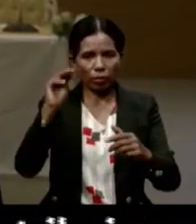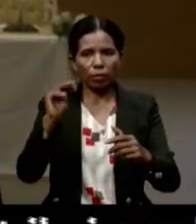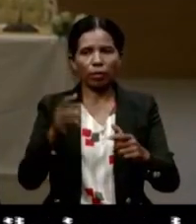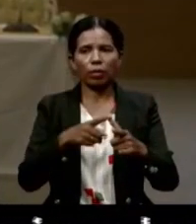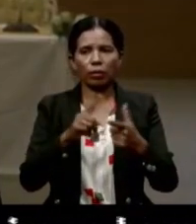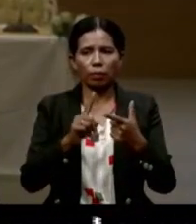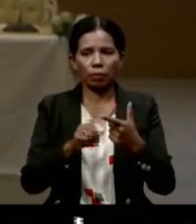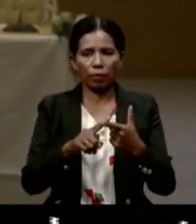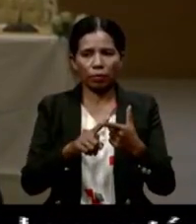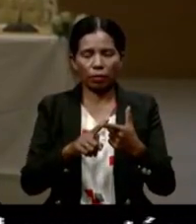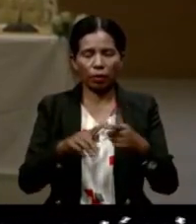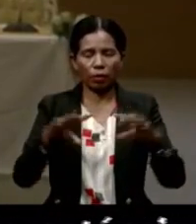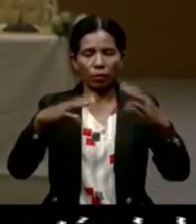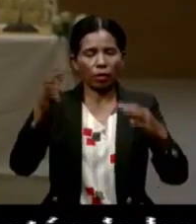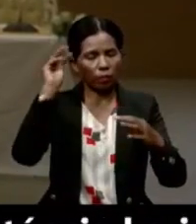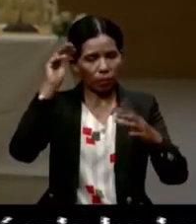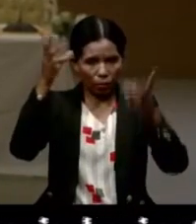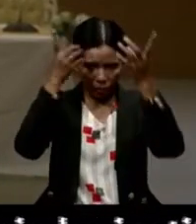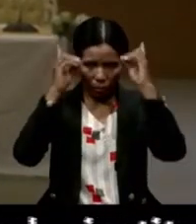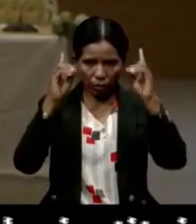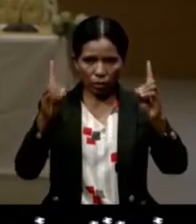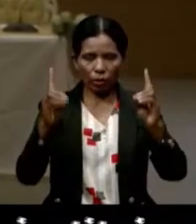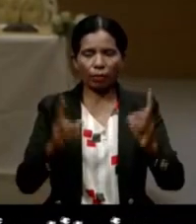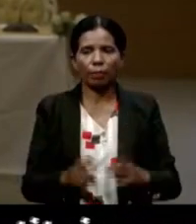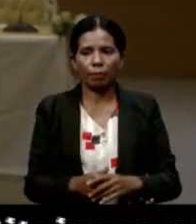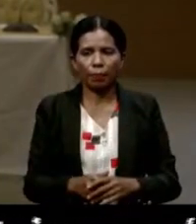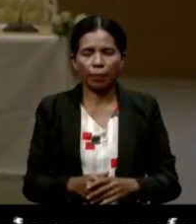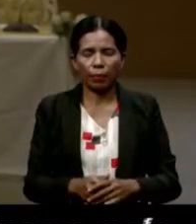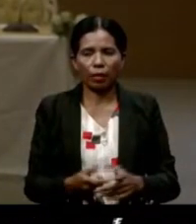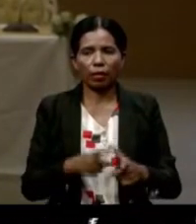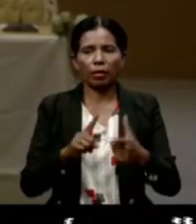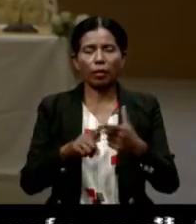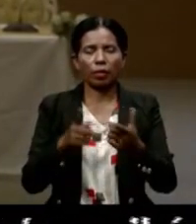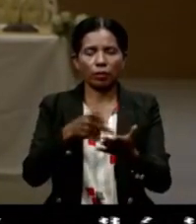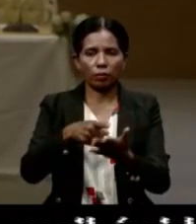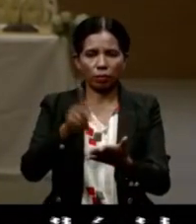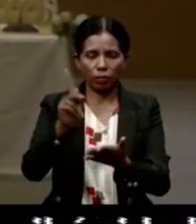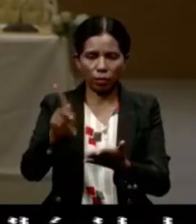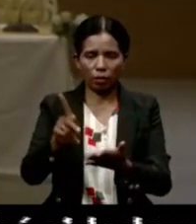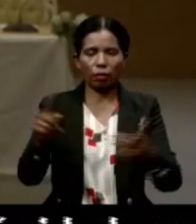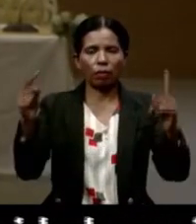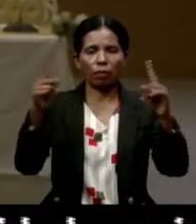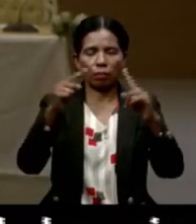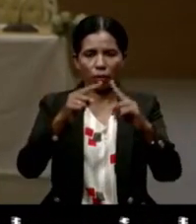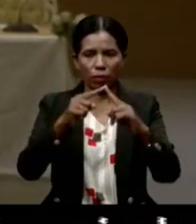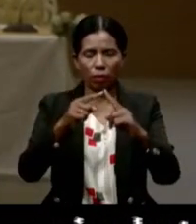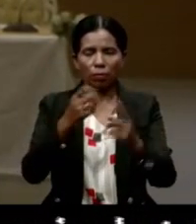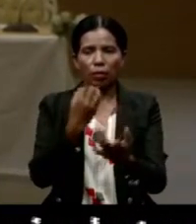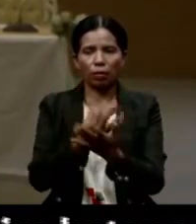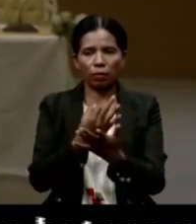e Conselho Ministro decide kata molo kita halo pagamento ba